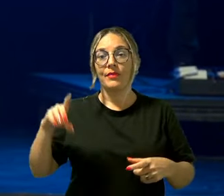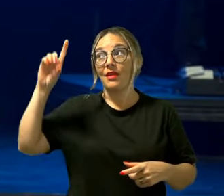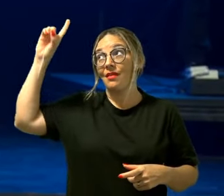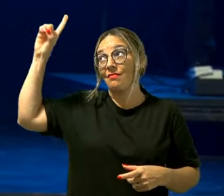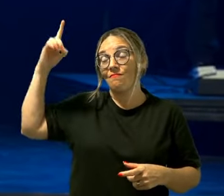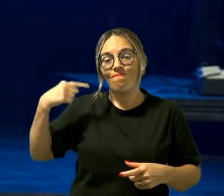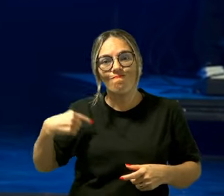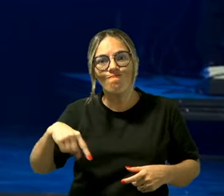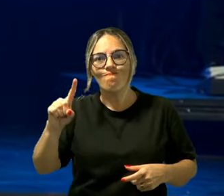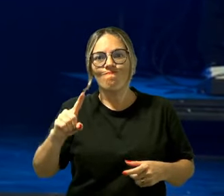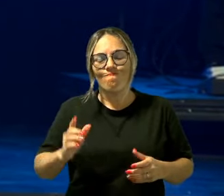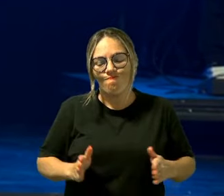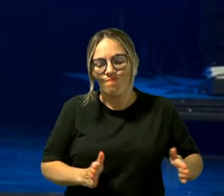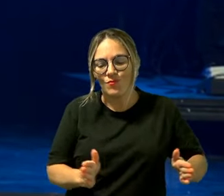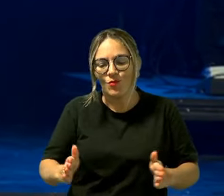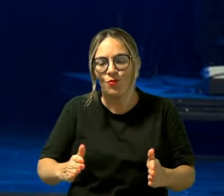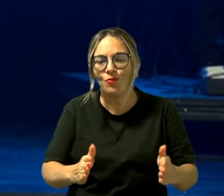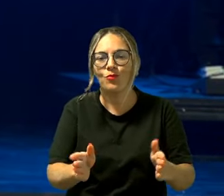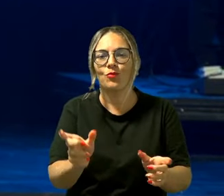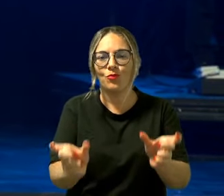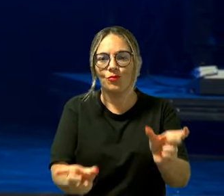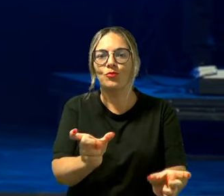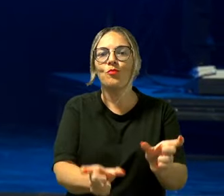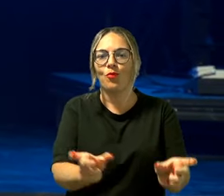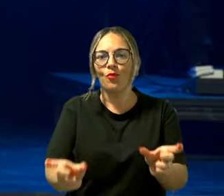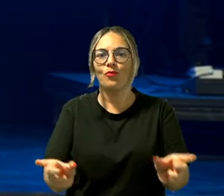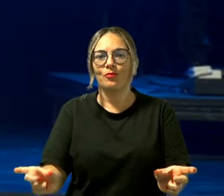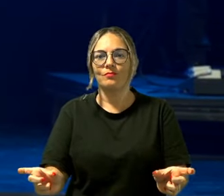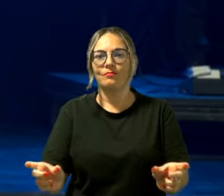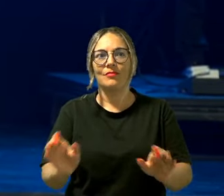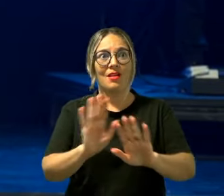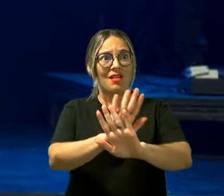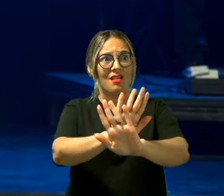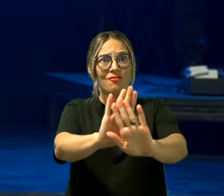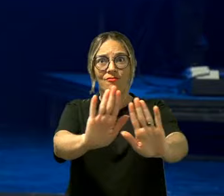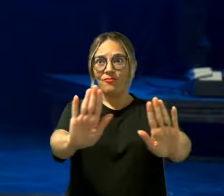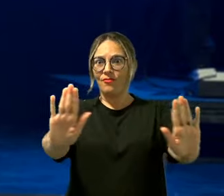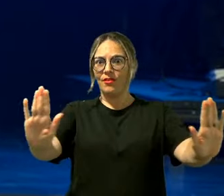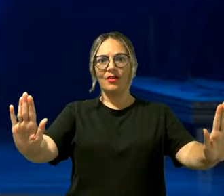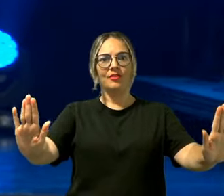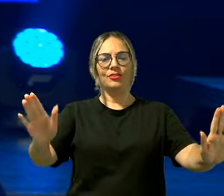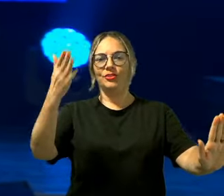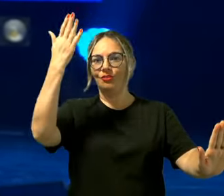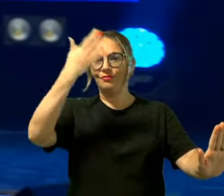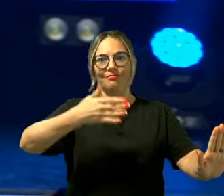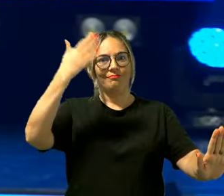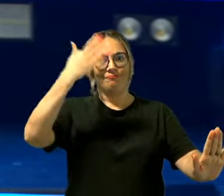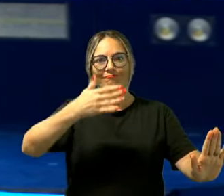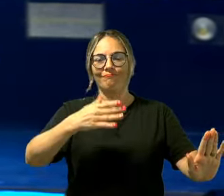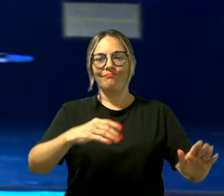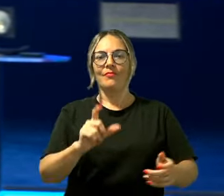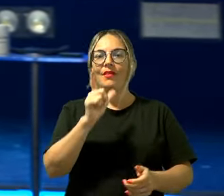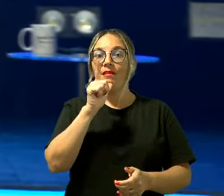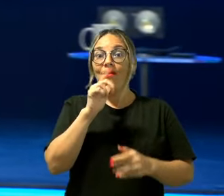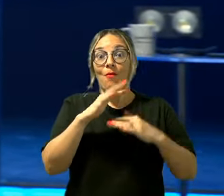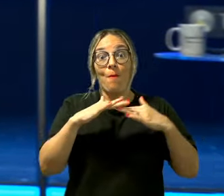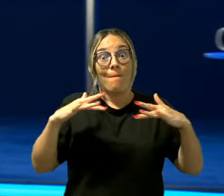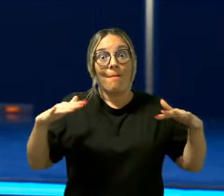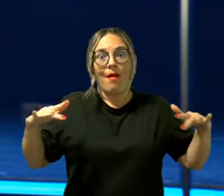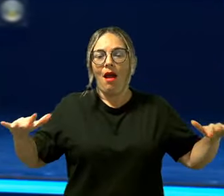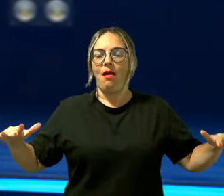beco sem saída. Porque à frente tem o mar, ao lado tem colinas.